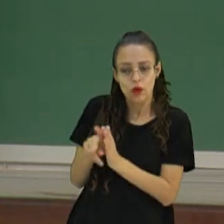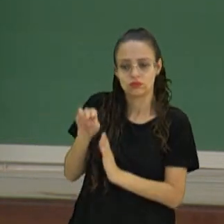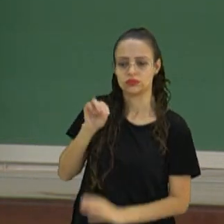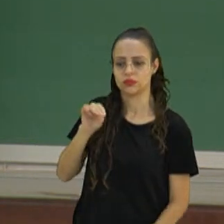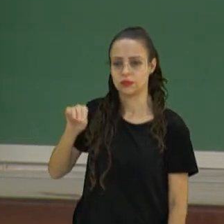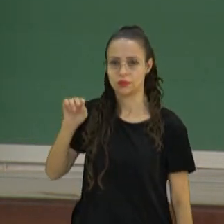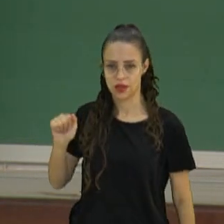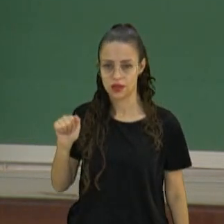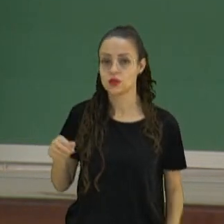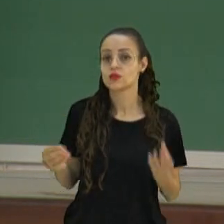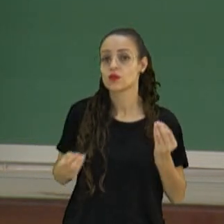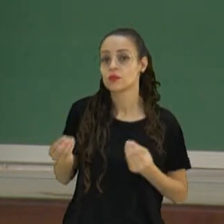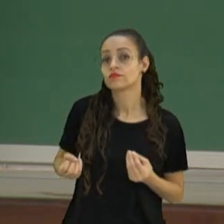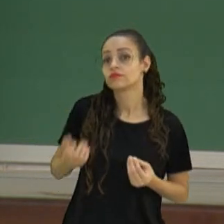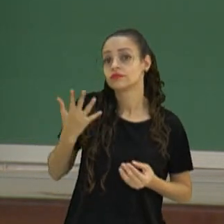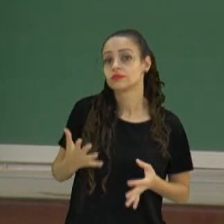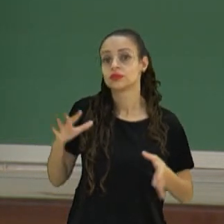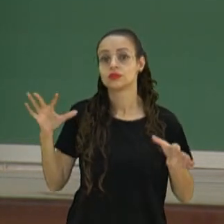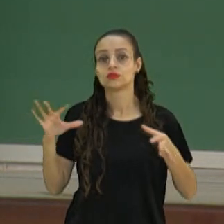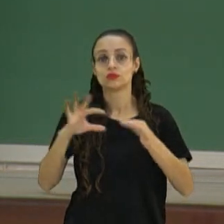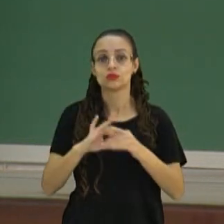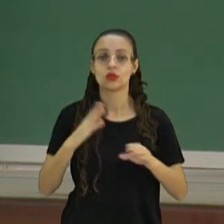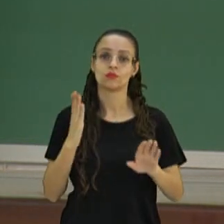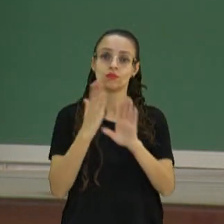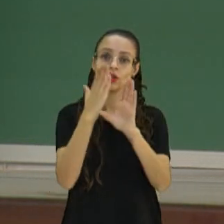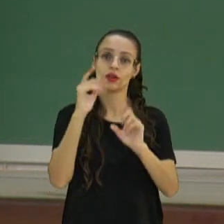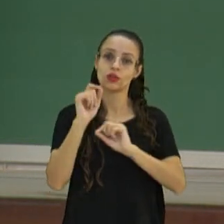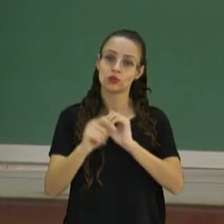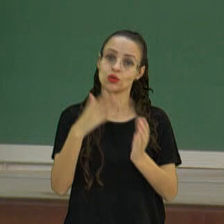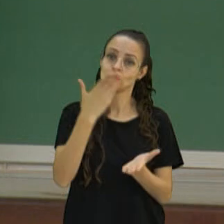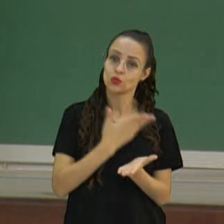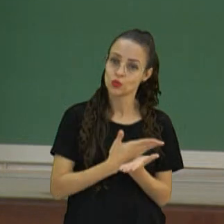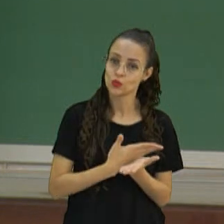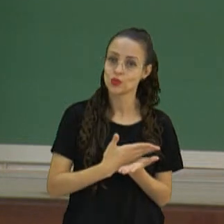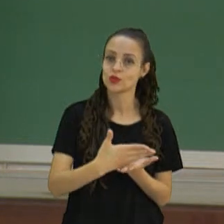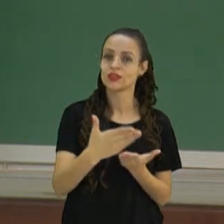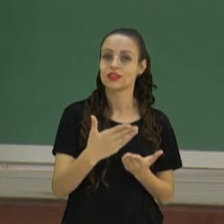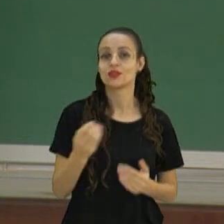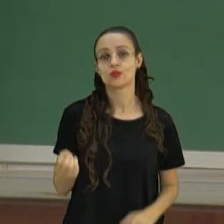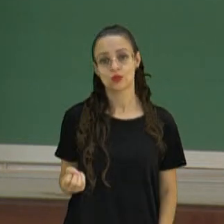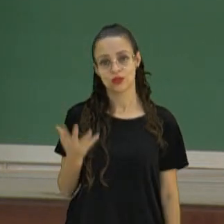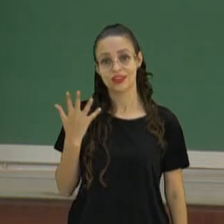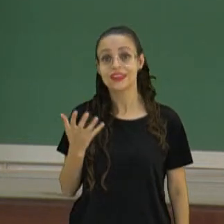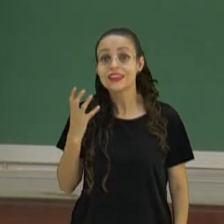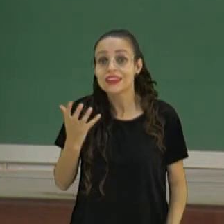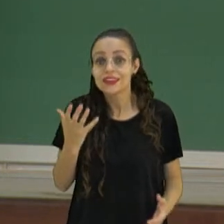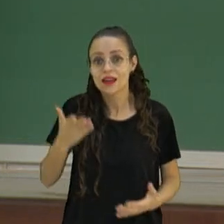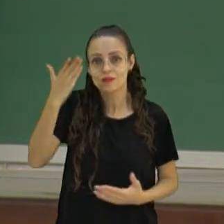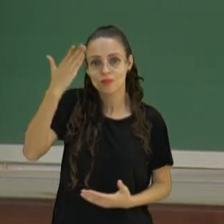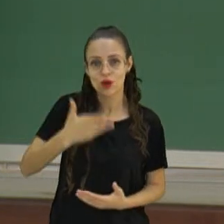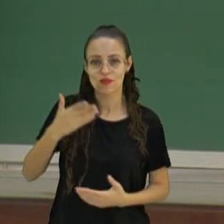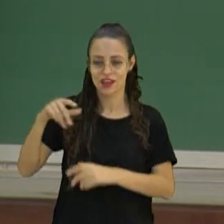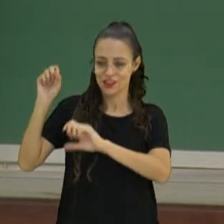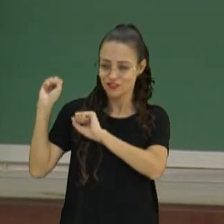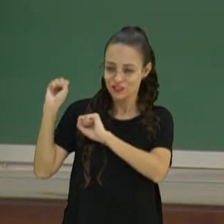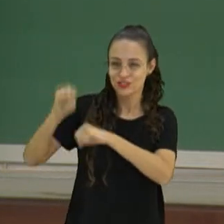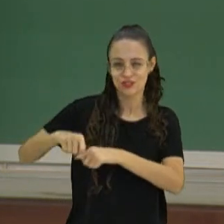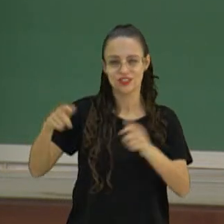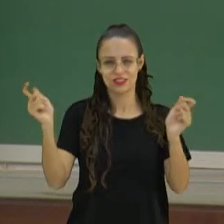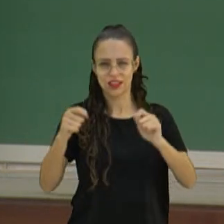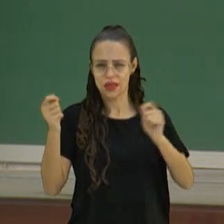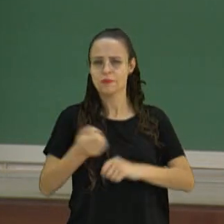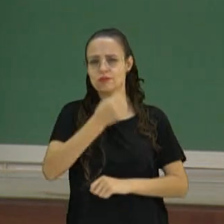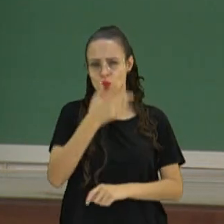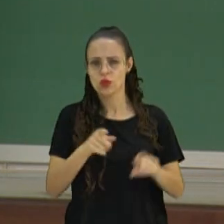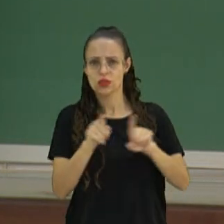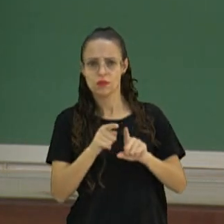UFC se deu através mesmo do início lá, né, quando queriam provar a eficiência do jiu-jitsu perante as outras artes marciais.